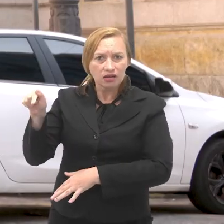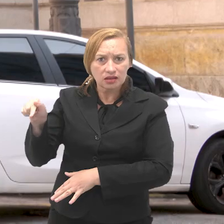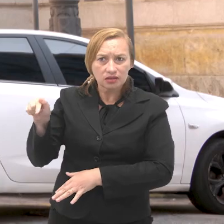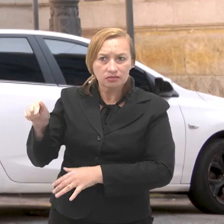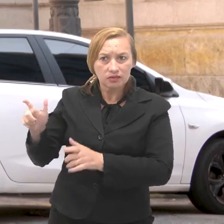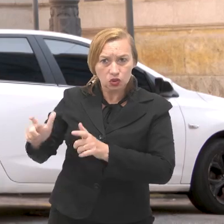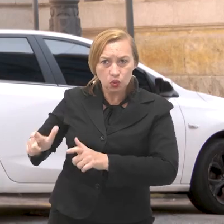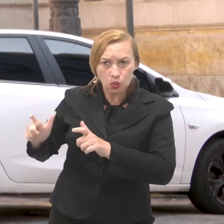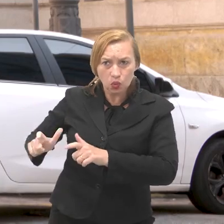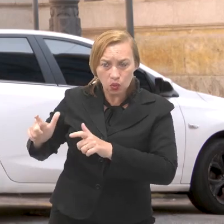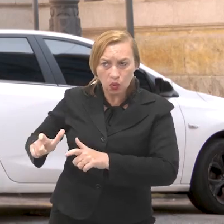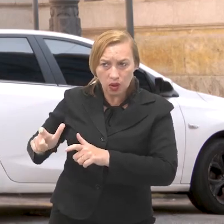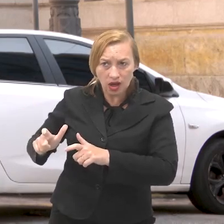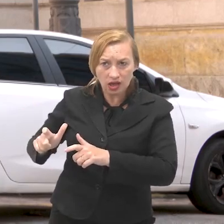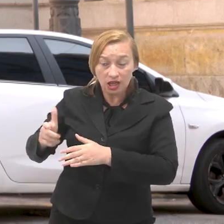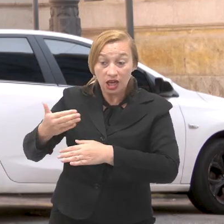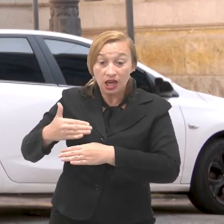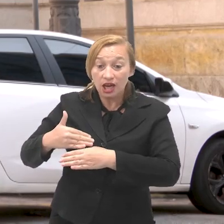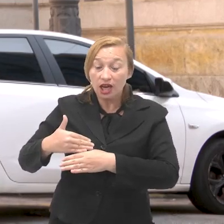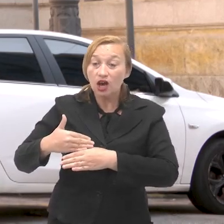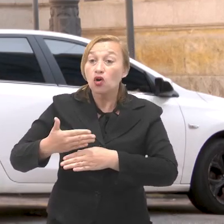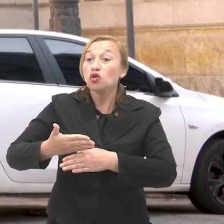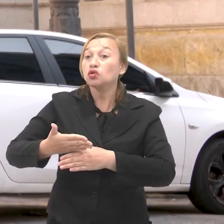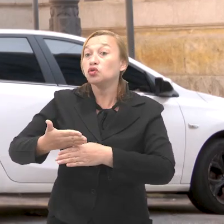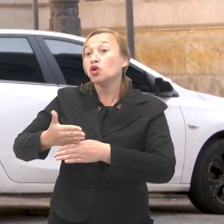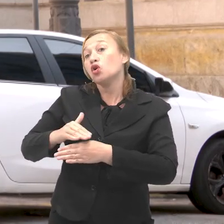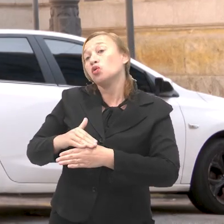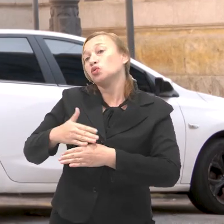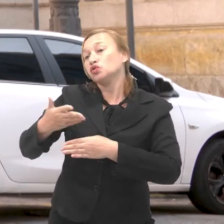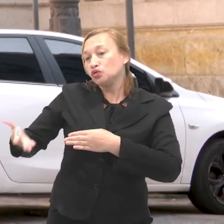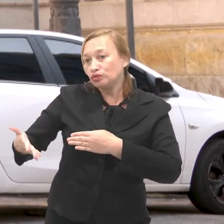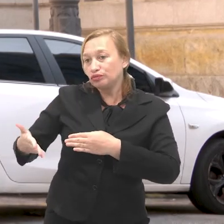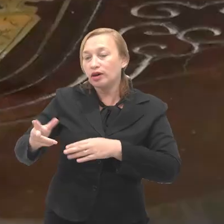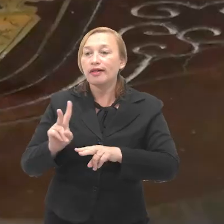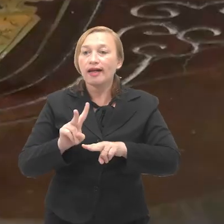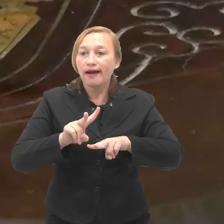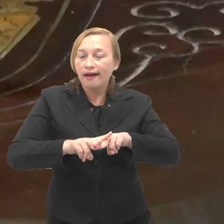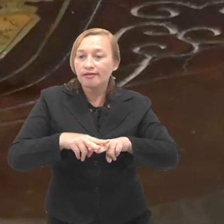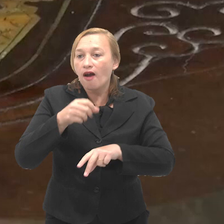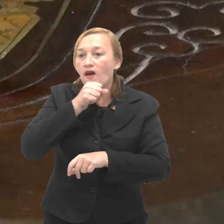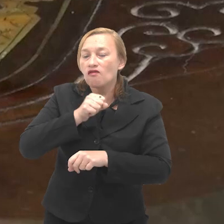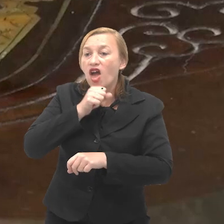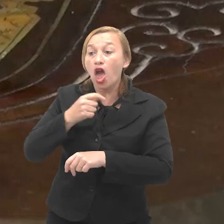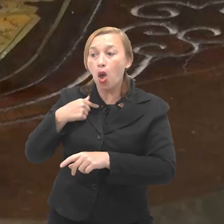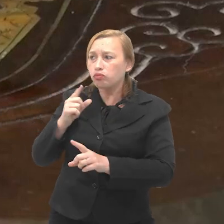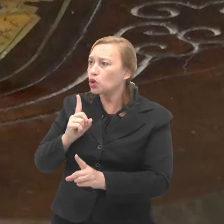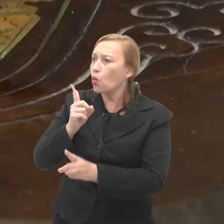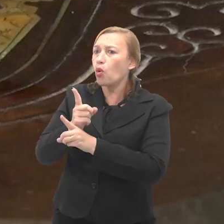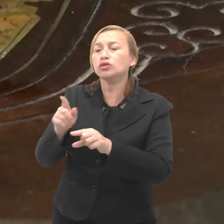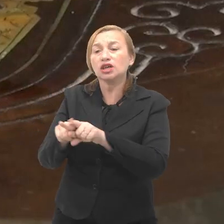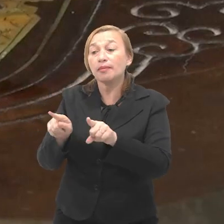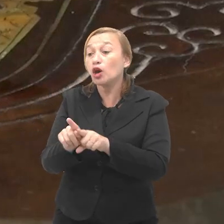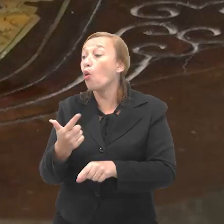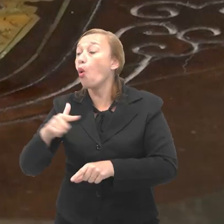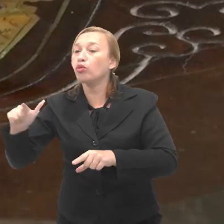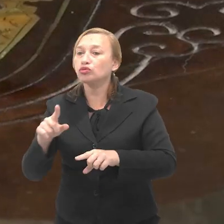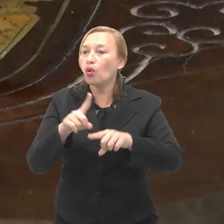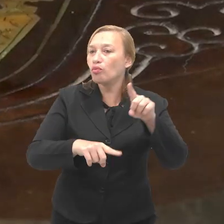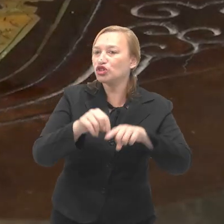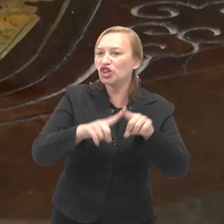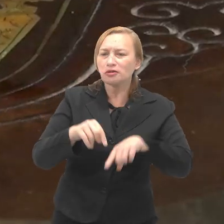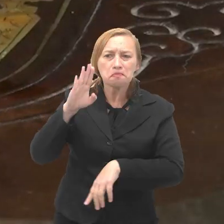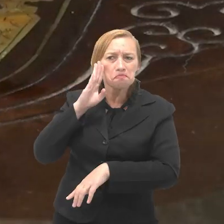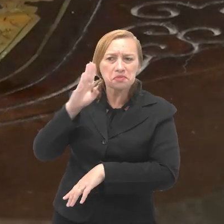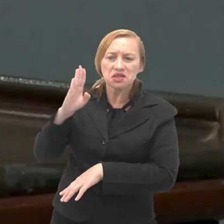aqui, que eram os fundos da antiga Cadeia Velha. E nessa pesquisa eu descubro que a pá fazia par com outro